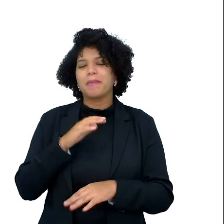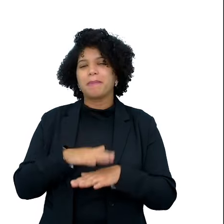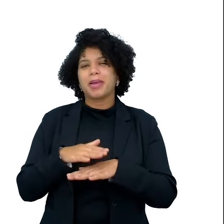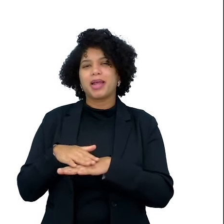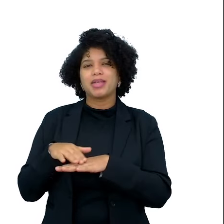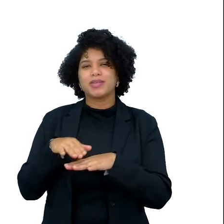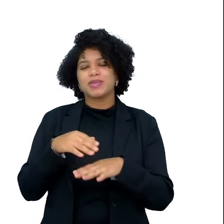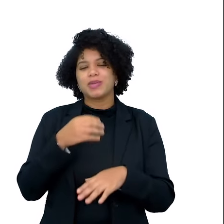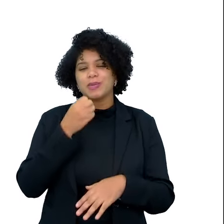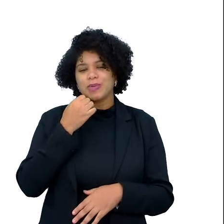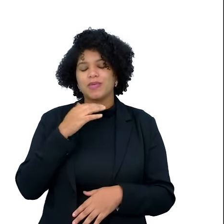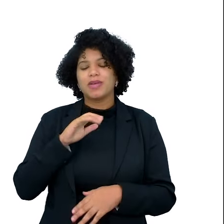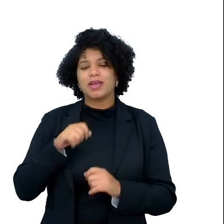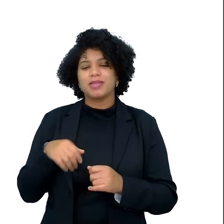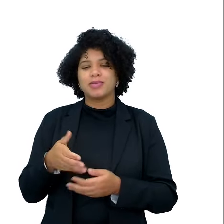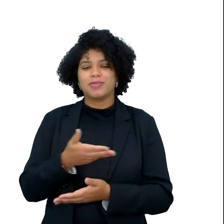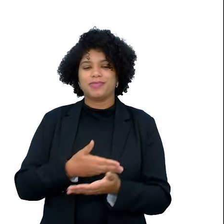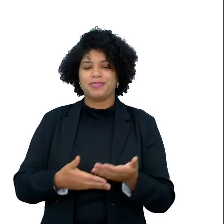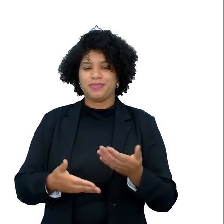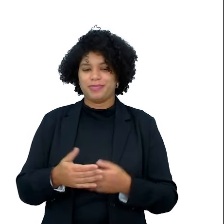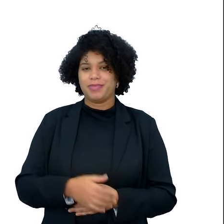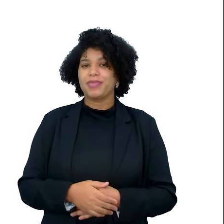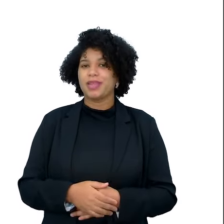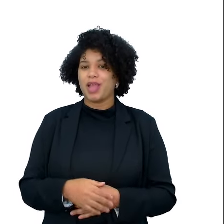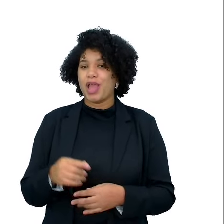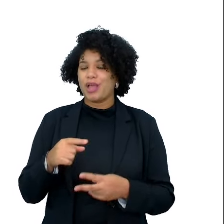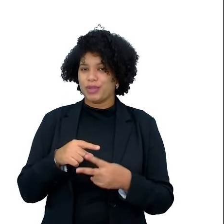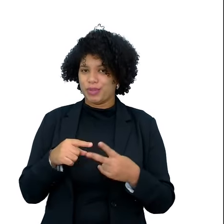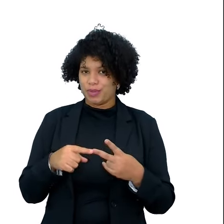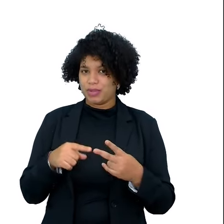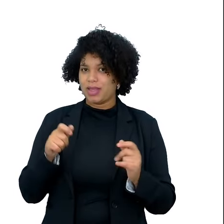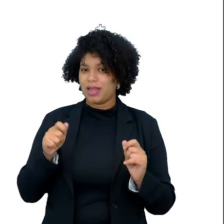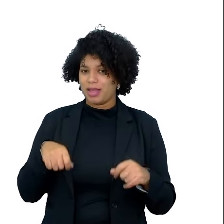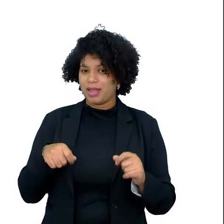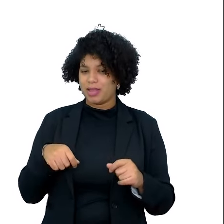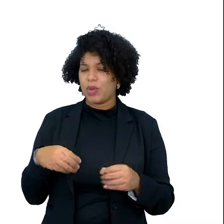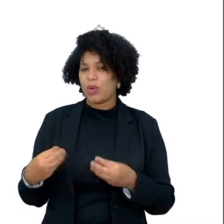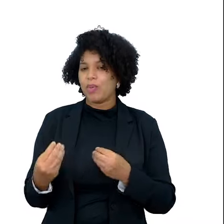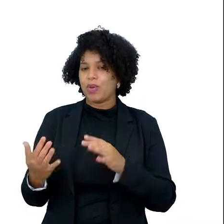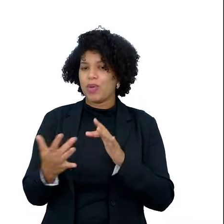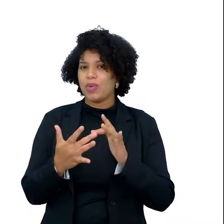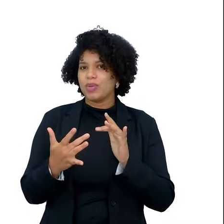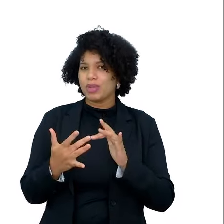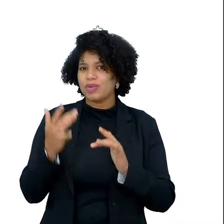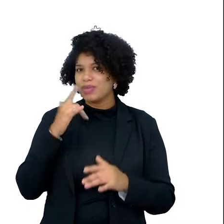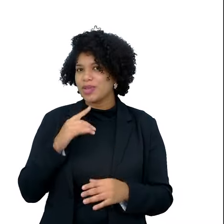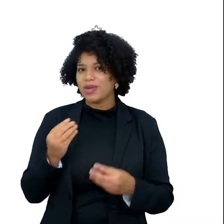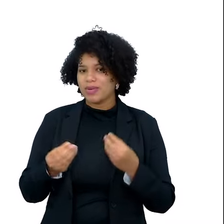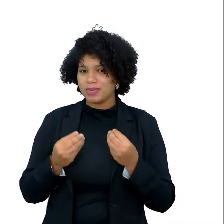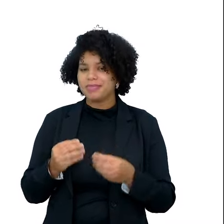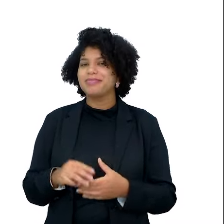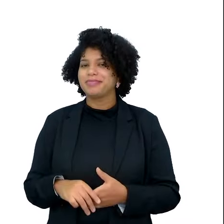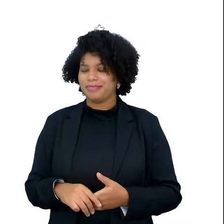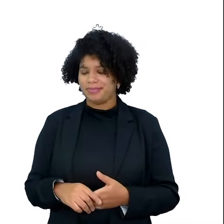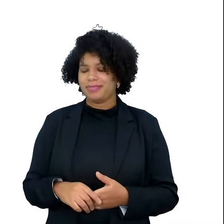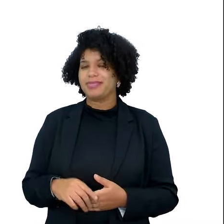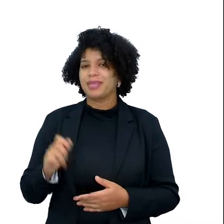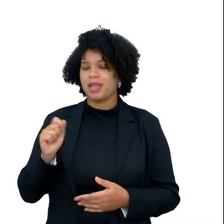vocês. Por quê? A gente tem 2 mecanismos de contato direto, tá? Vocês